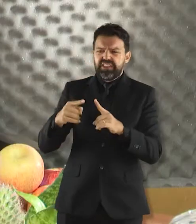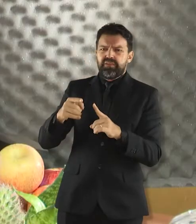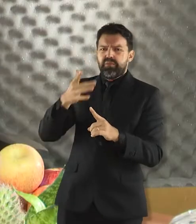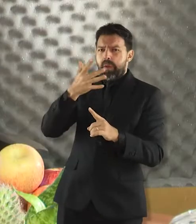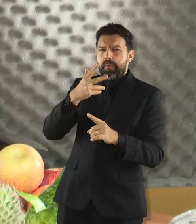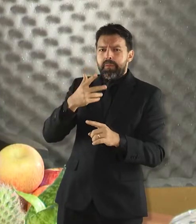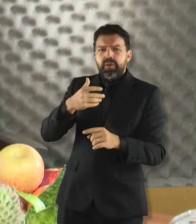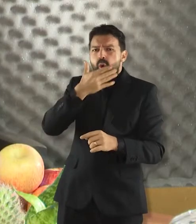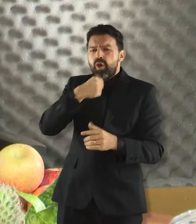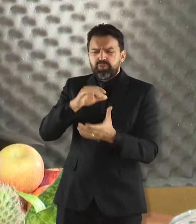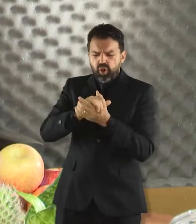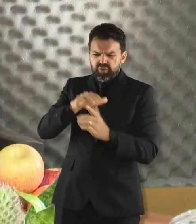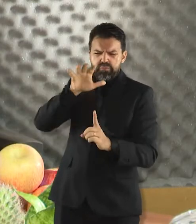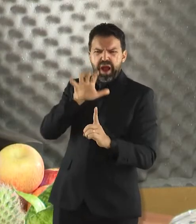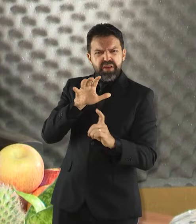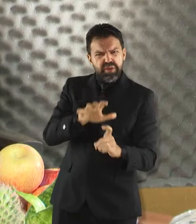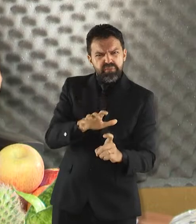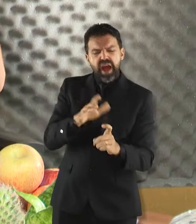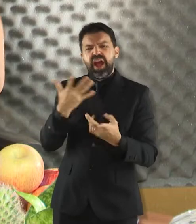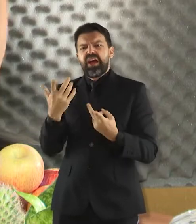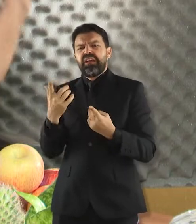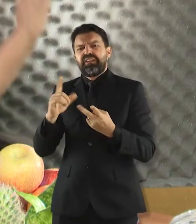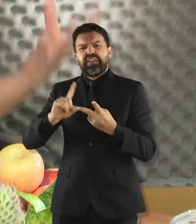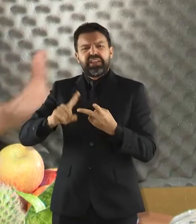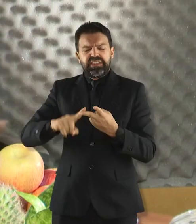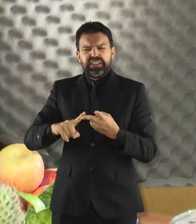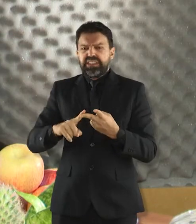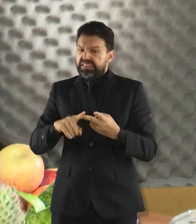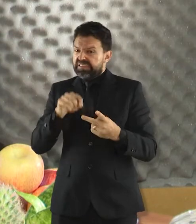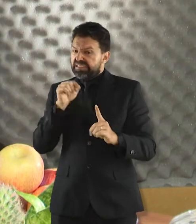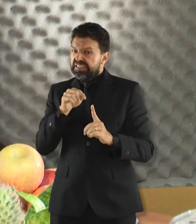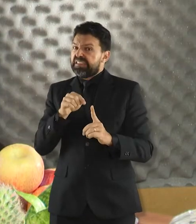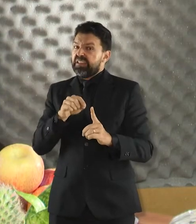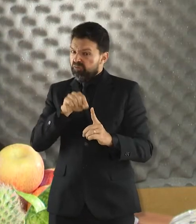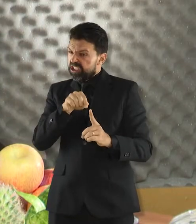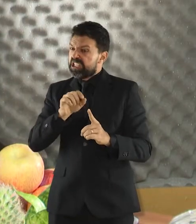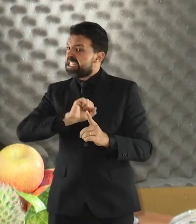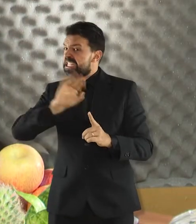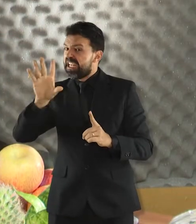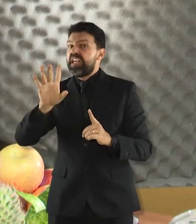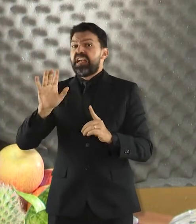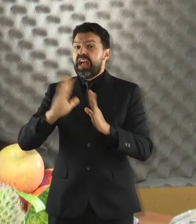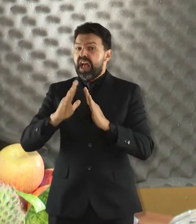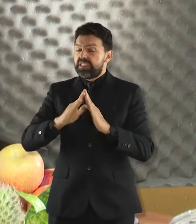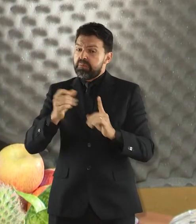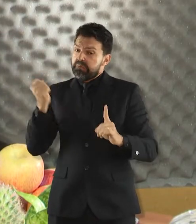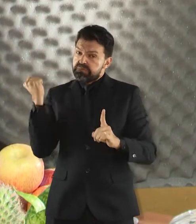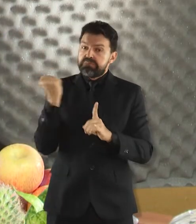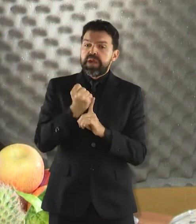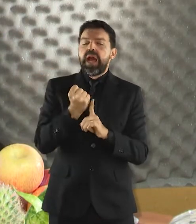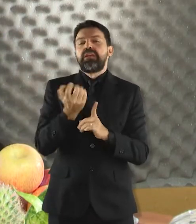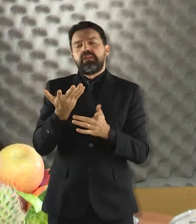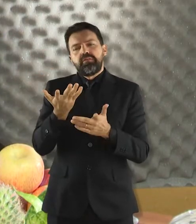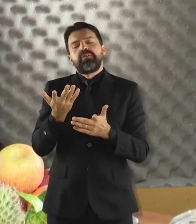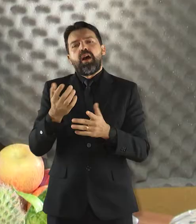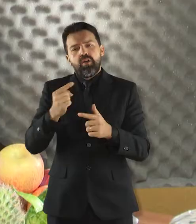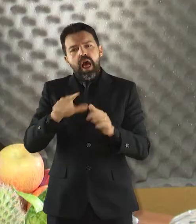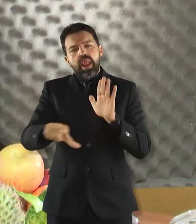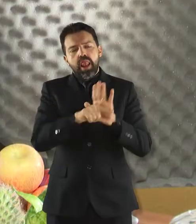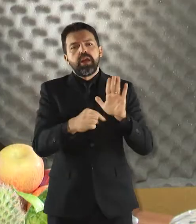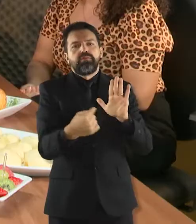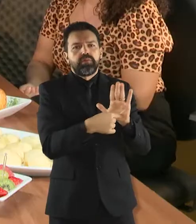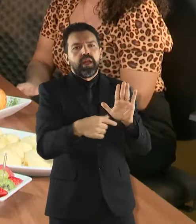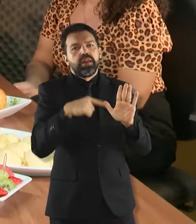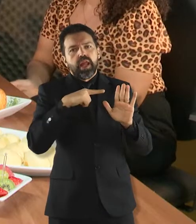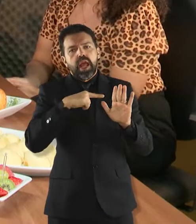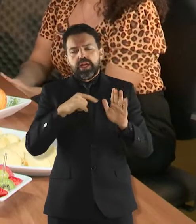ameaça, porque o marido diz que se ela sair de casa ele mata, né? E a lei tem, né, as formas de...